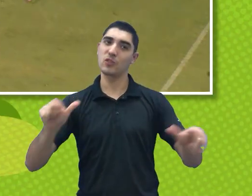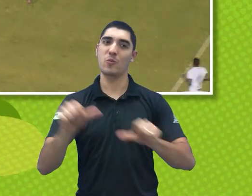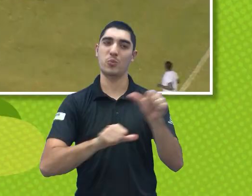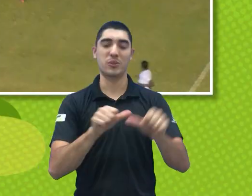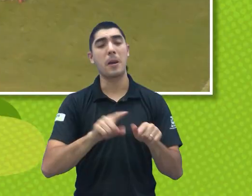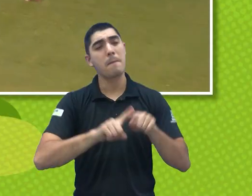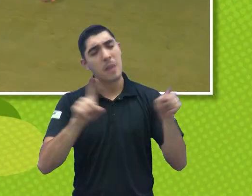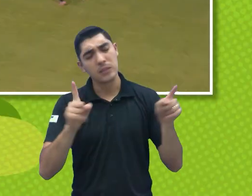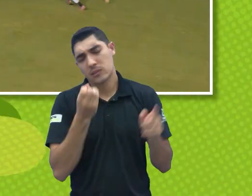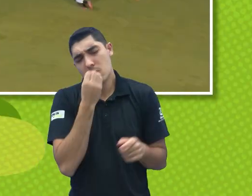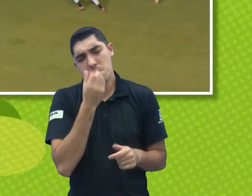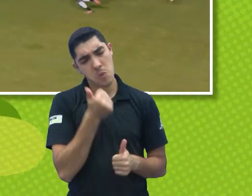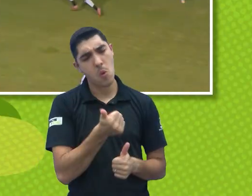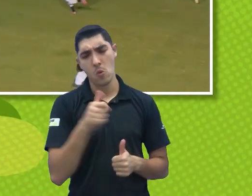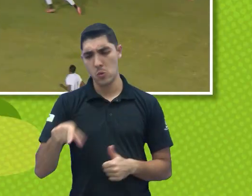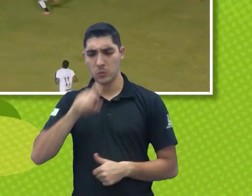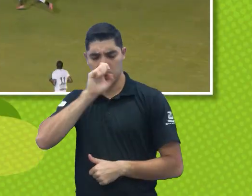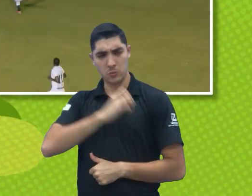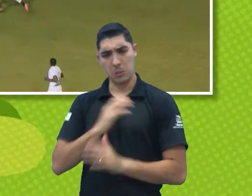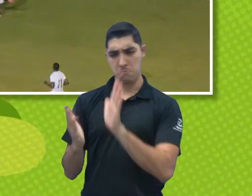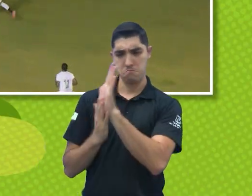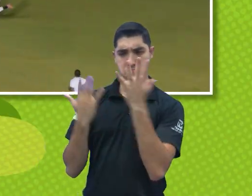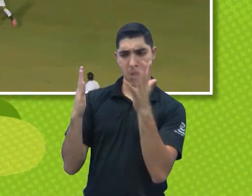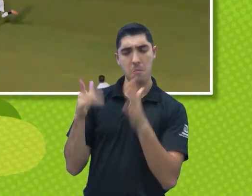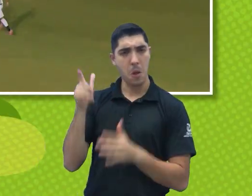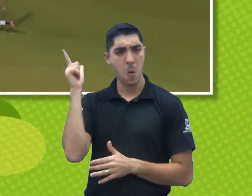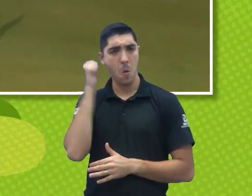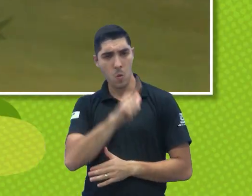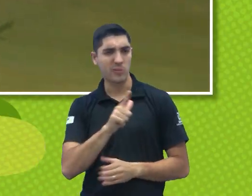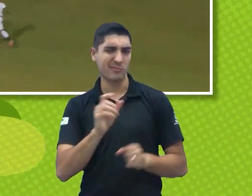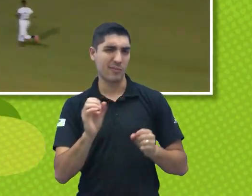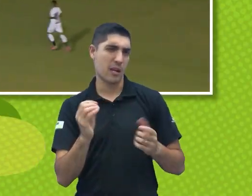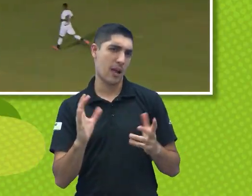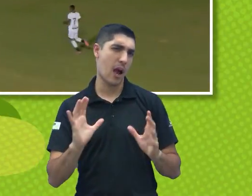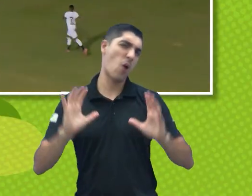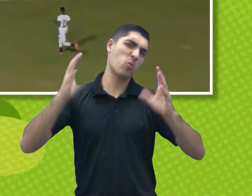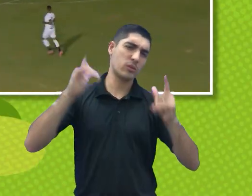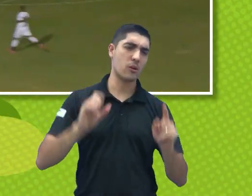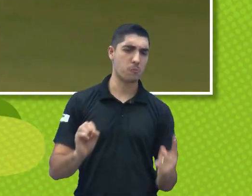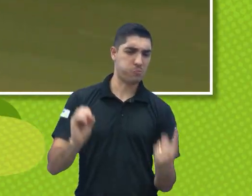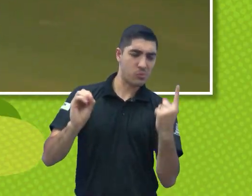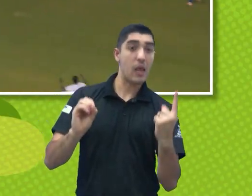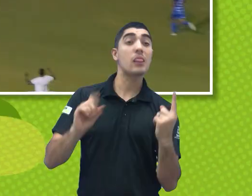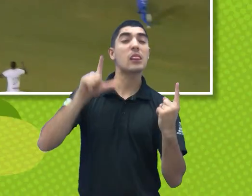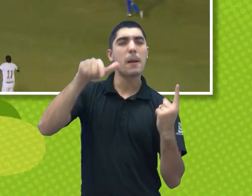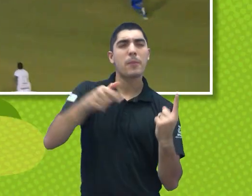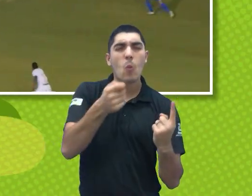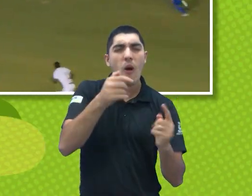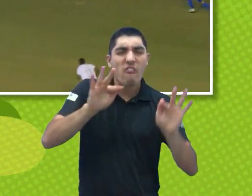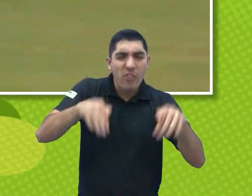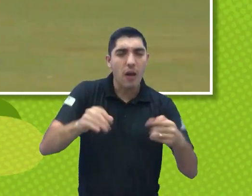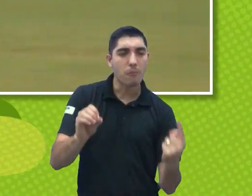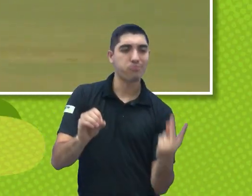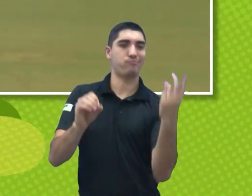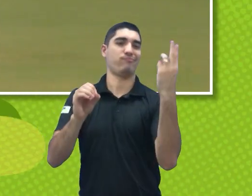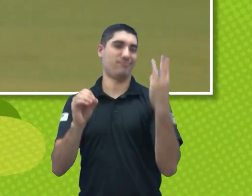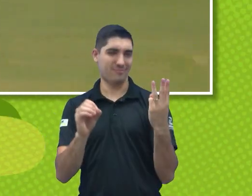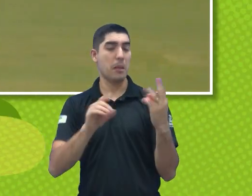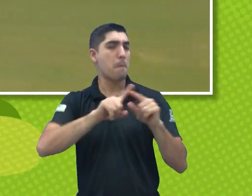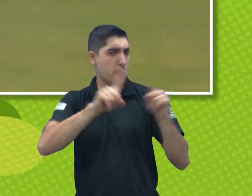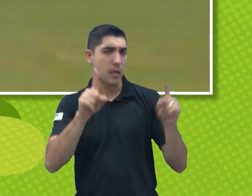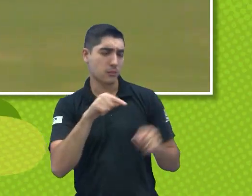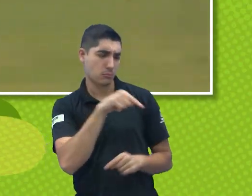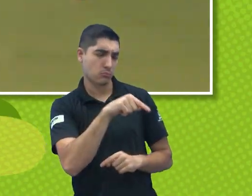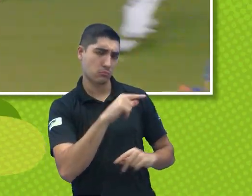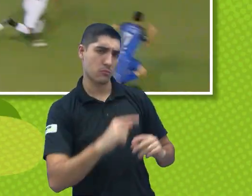São José está de parabéns porque jogou à altura, 3-0, os 2 gols saíram já para a reta final, então assim, foi um jogo bem equilibrado apesar do placar, o Botafogo venceu merecidamente,